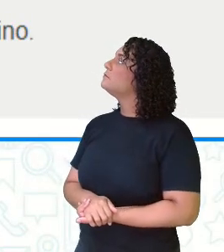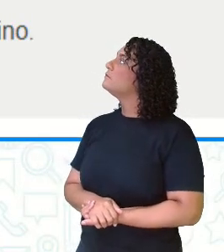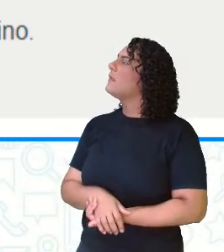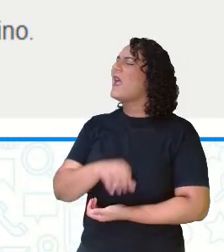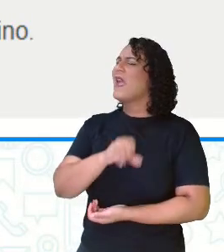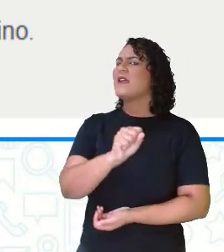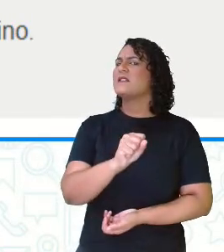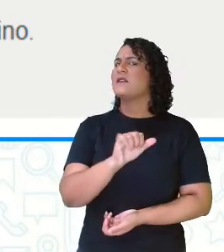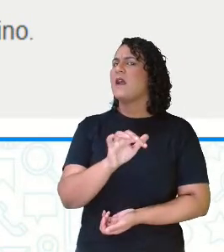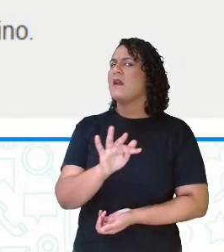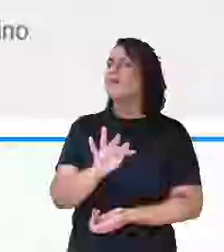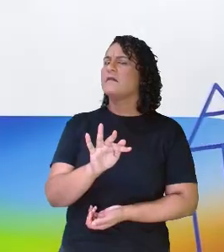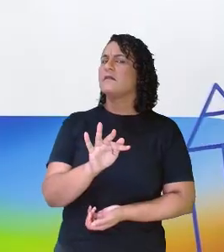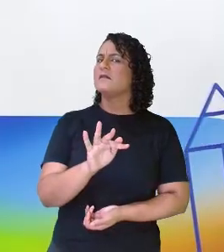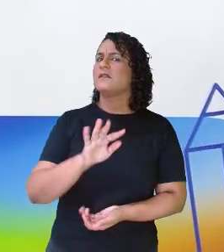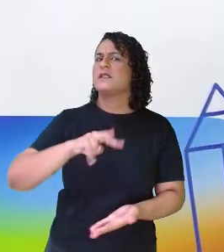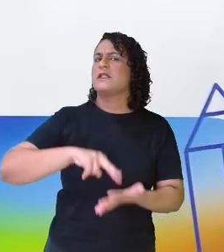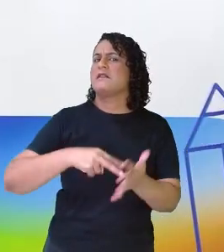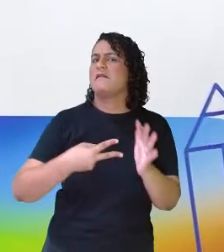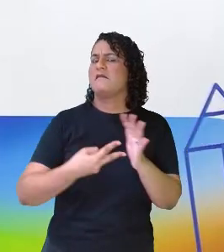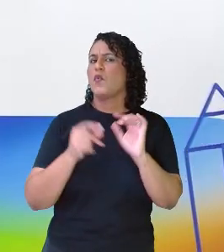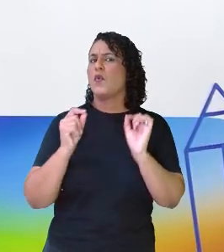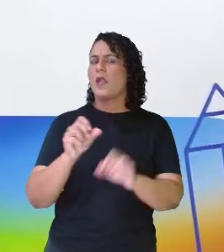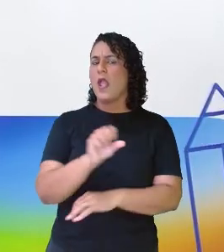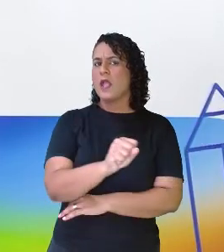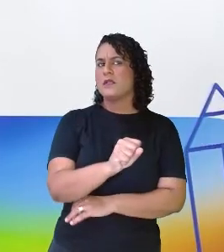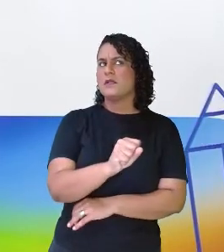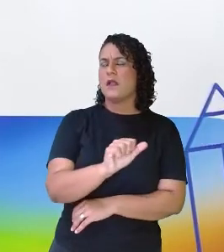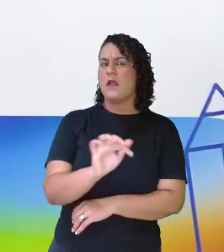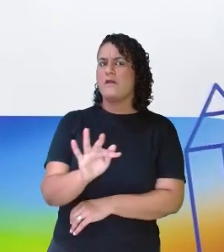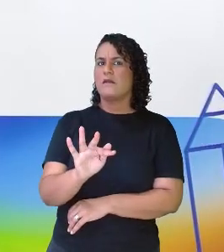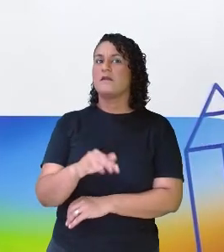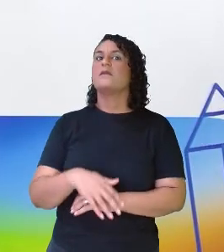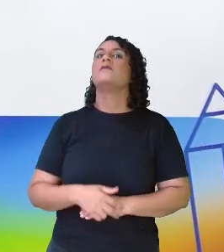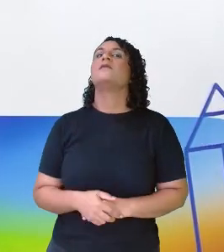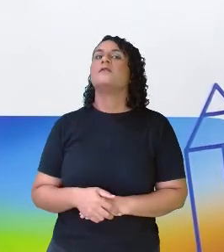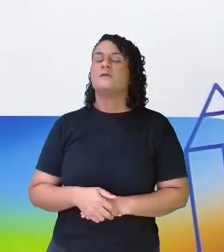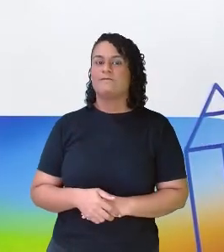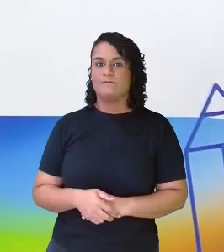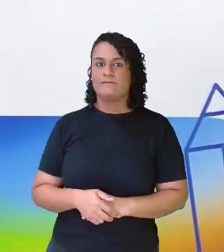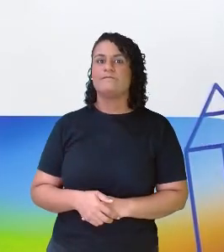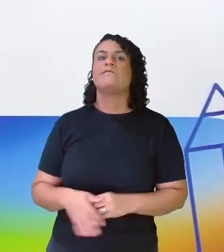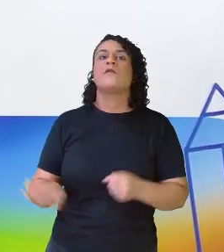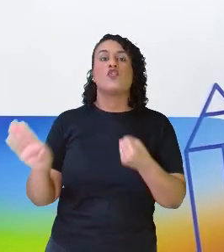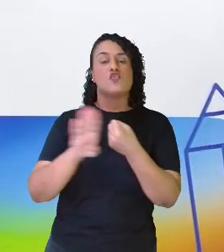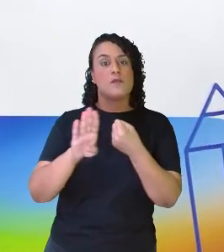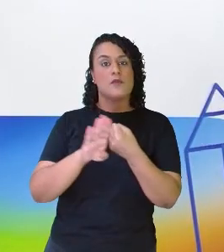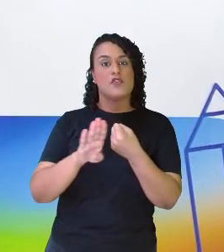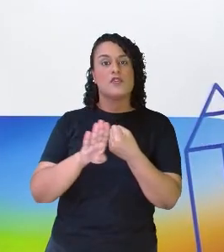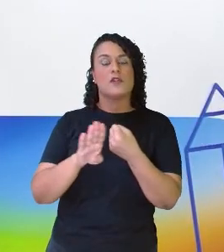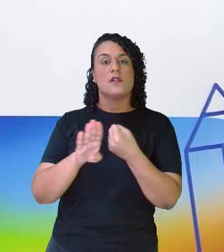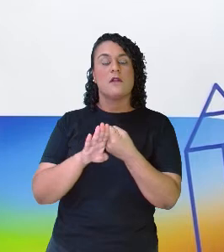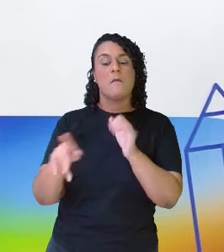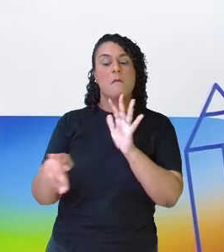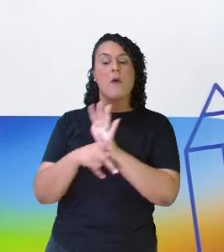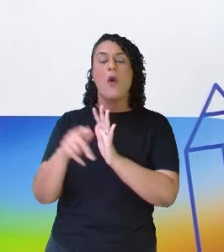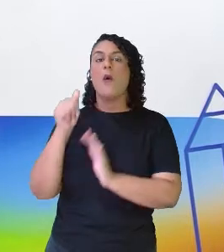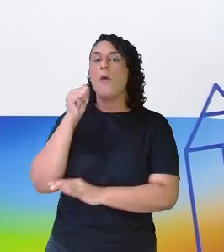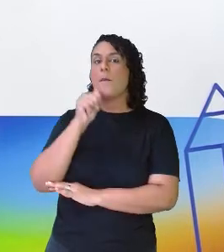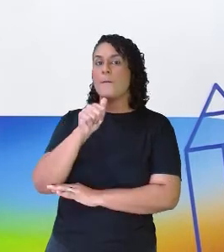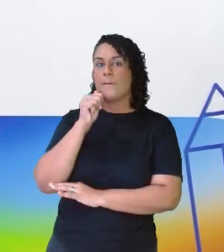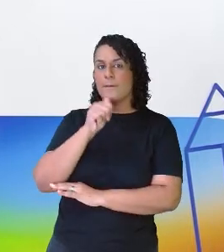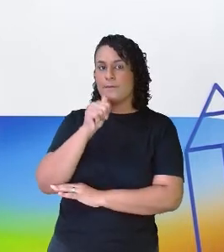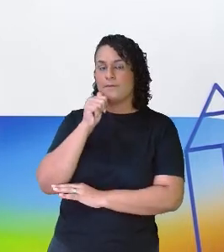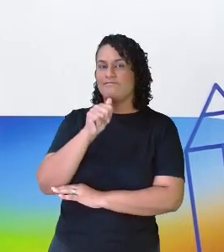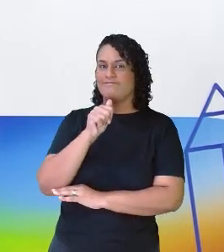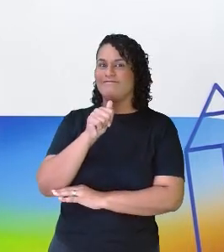SF. Ih, o que será esse SF? Substantivo feminino. Tá dizendo que essa palavra é uma